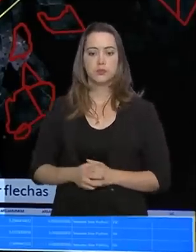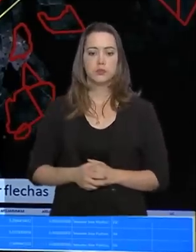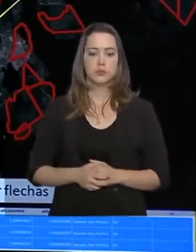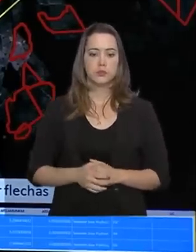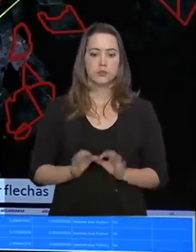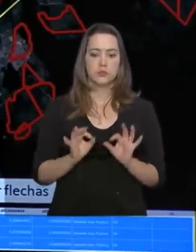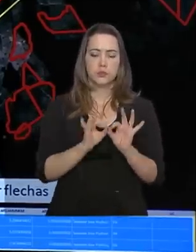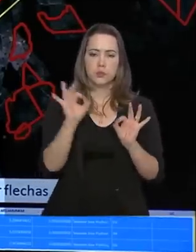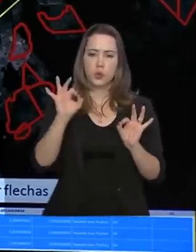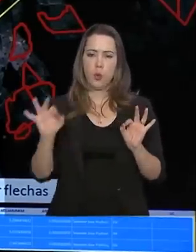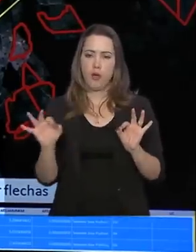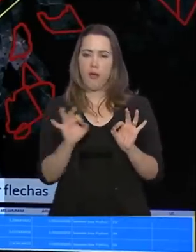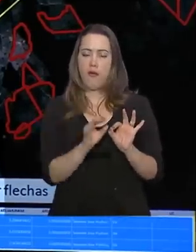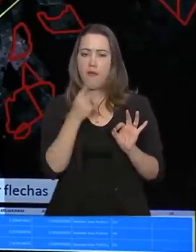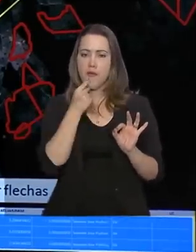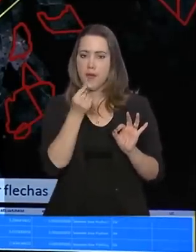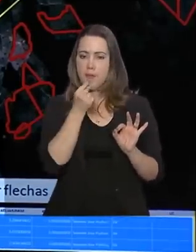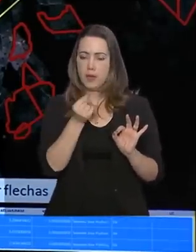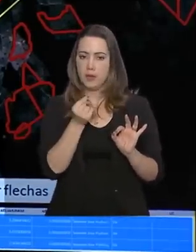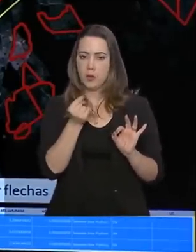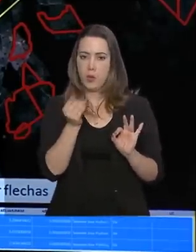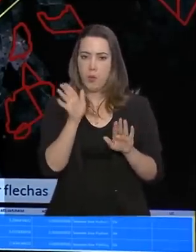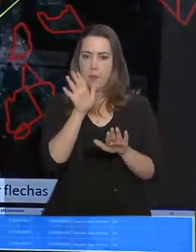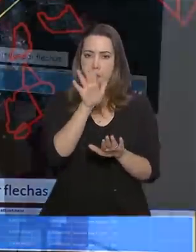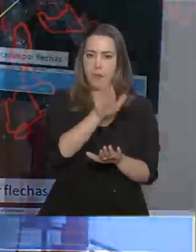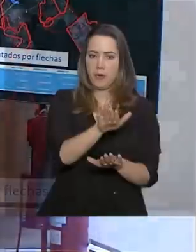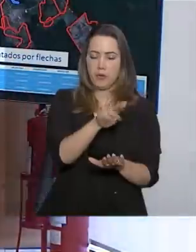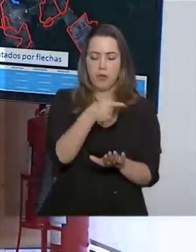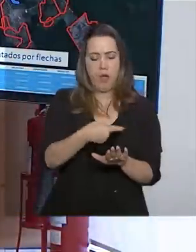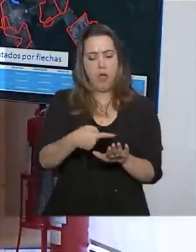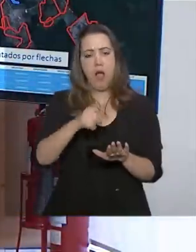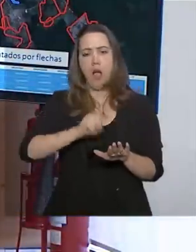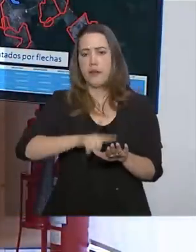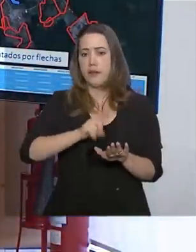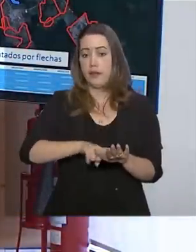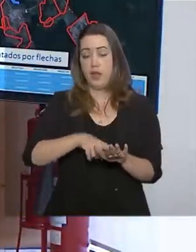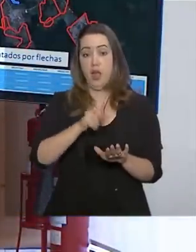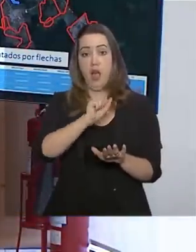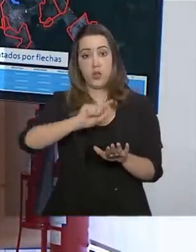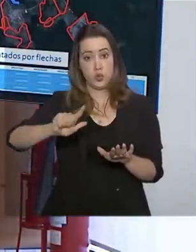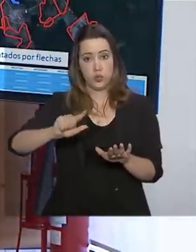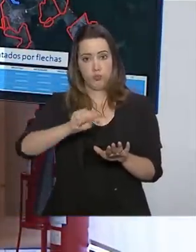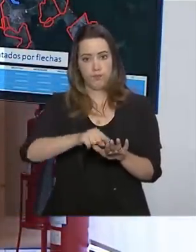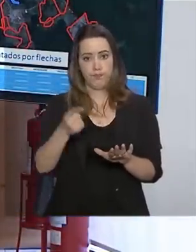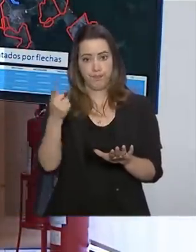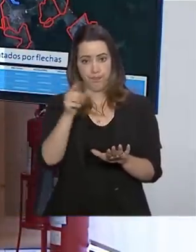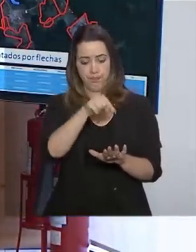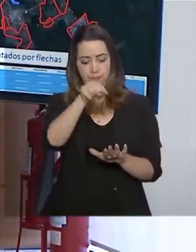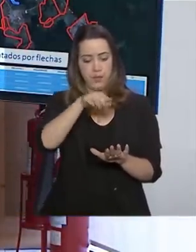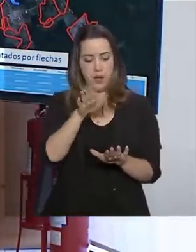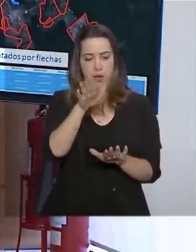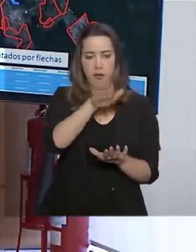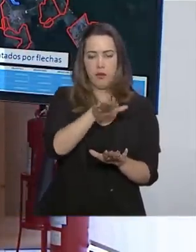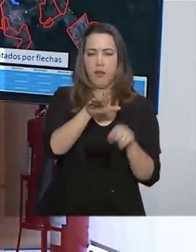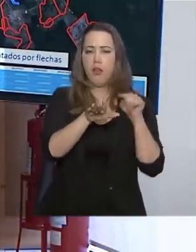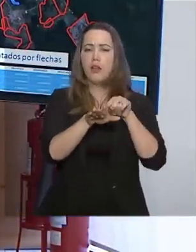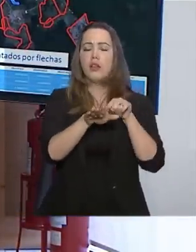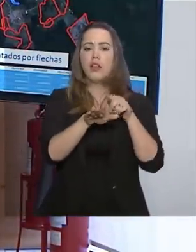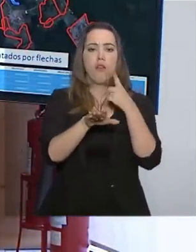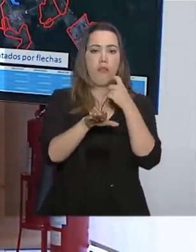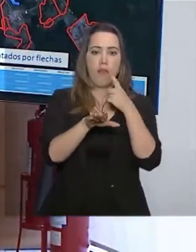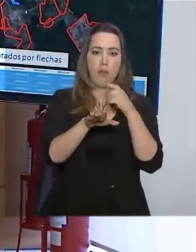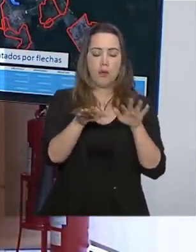polígonos em vermelho sobrepostos aos polígonos em azul demonstram que todas essas áreas onde houve